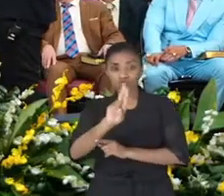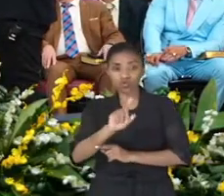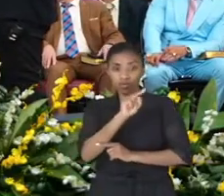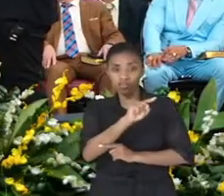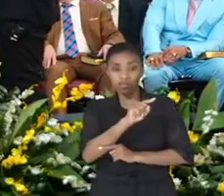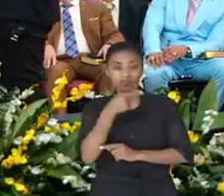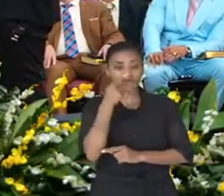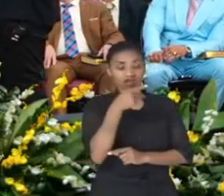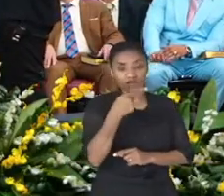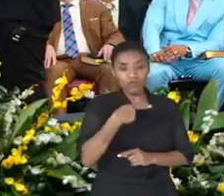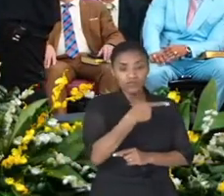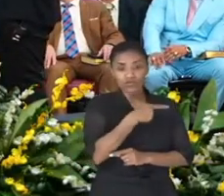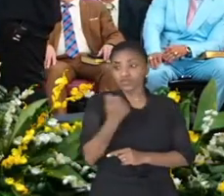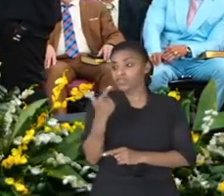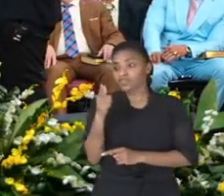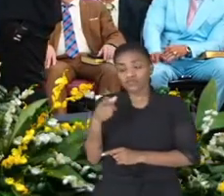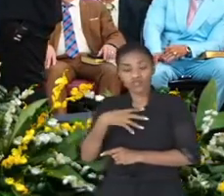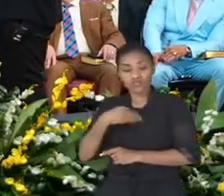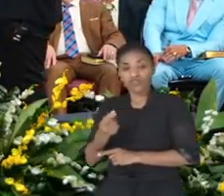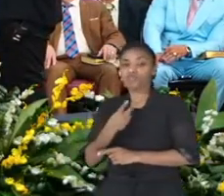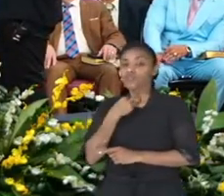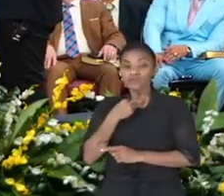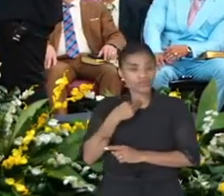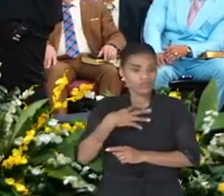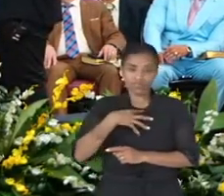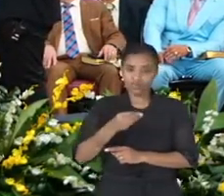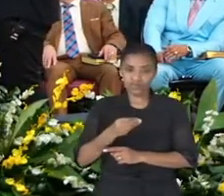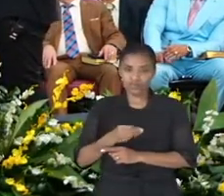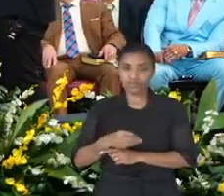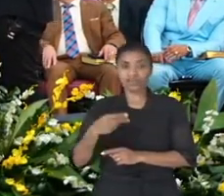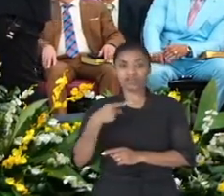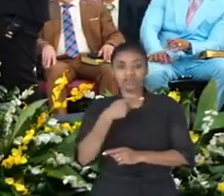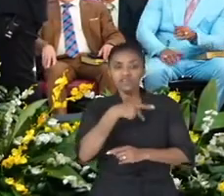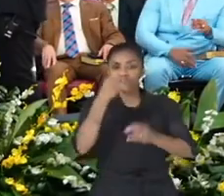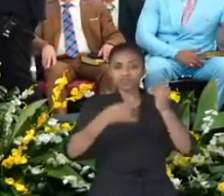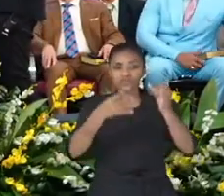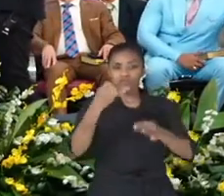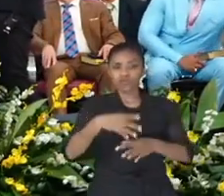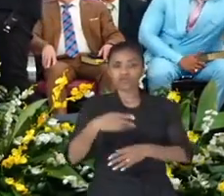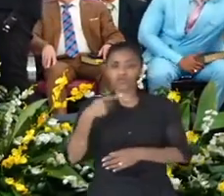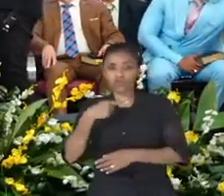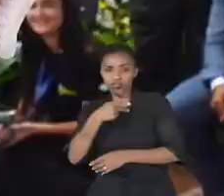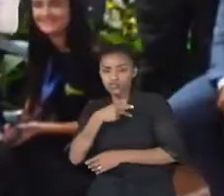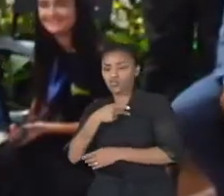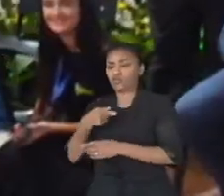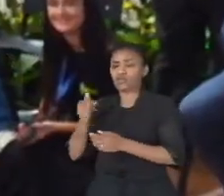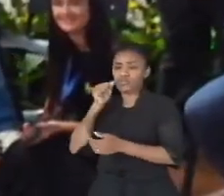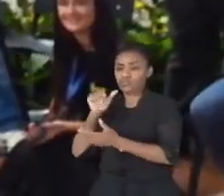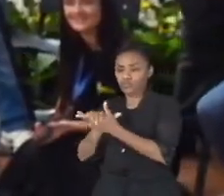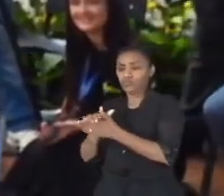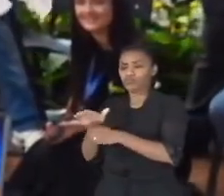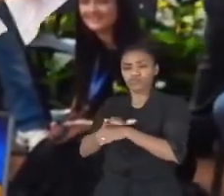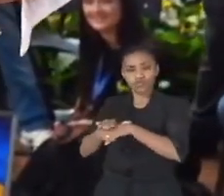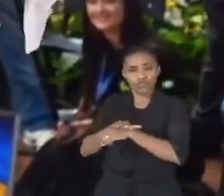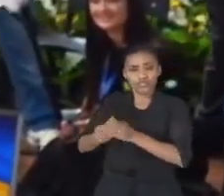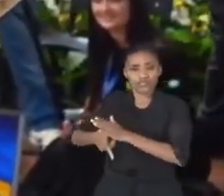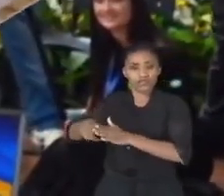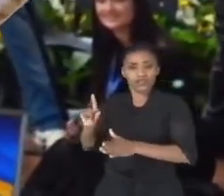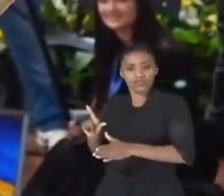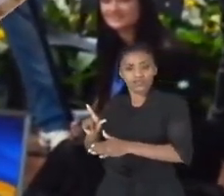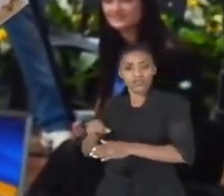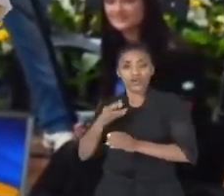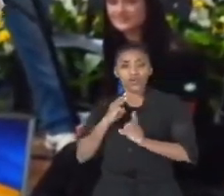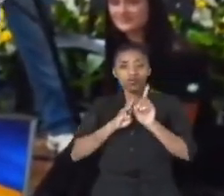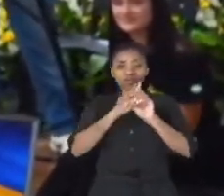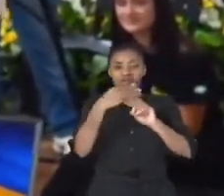que não tinha filhos, não podia ter filhos, e contou tudo que o pastor e a esposa tinham conversado na noite anterior. Foi uma coisa fora do normal. O ministério